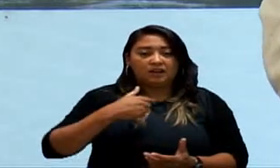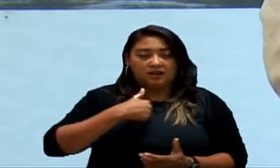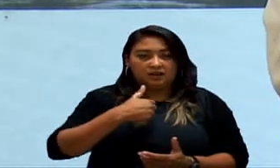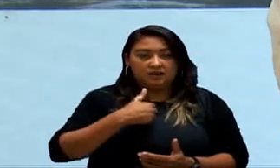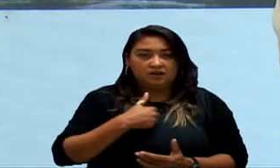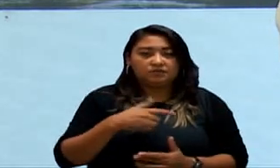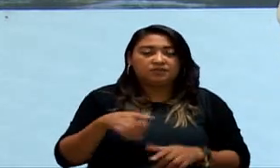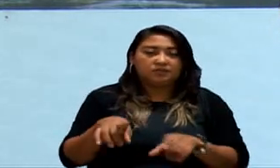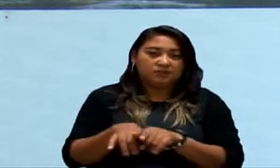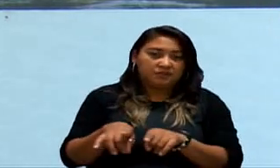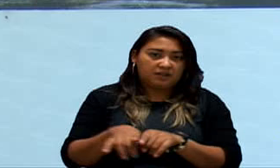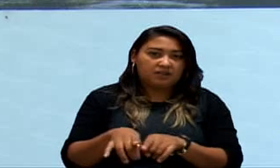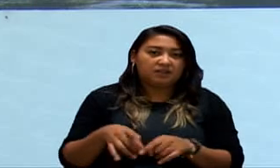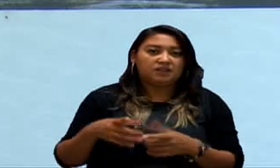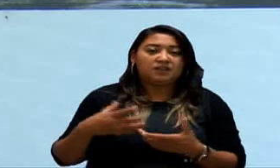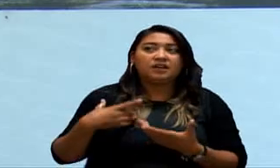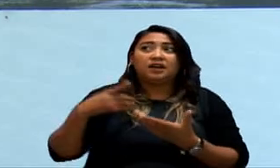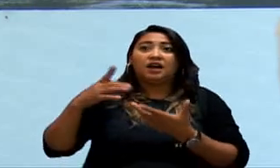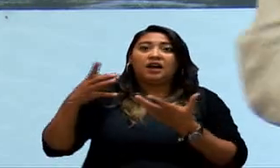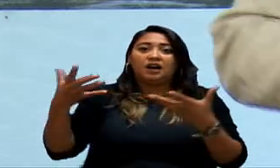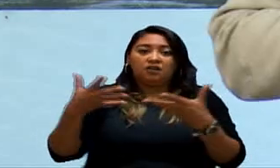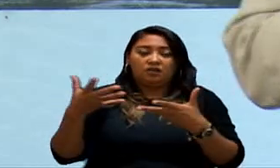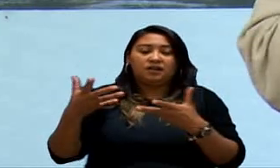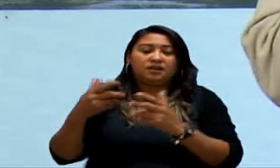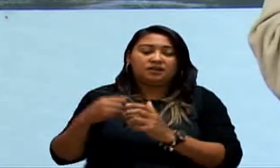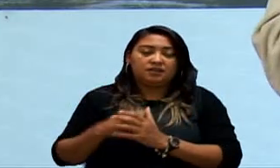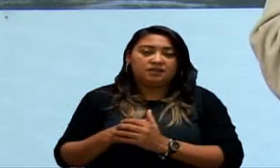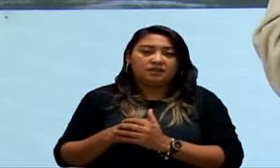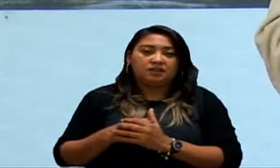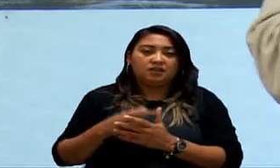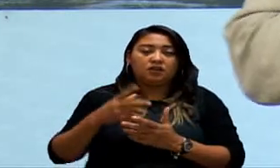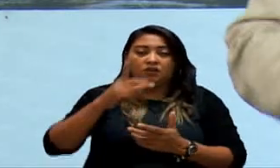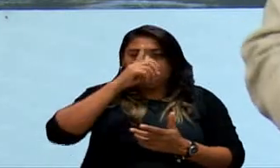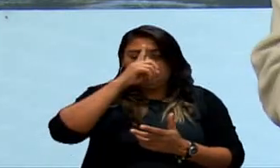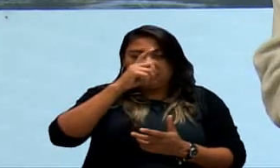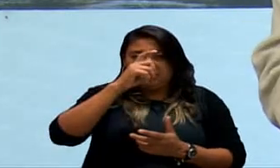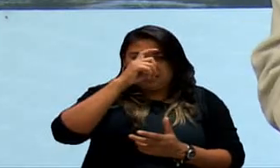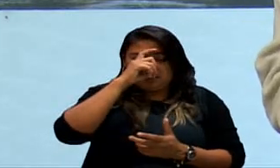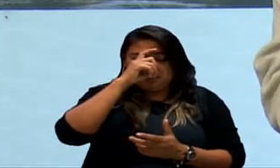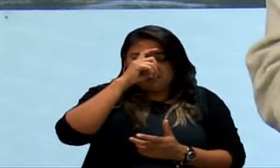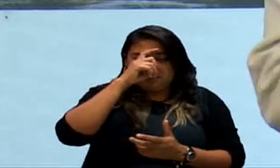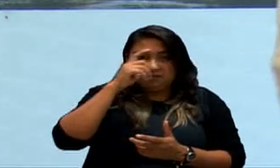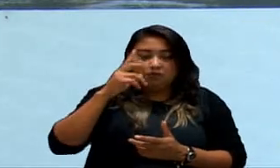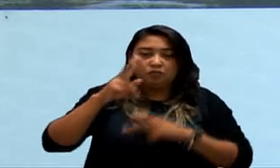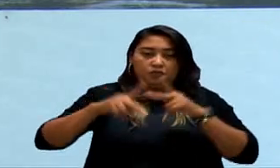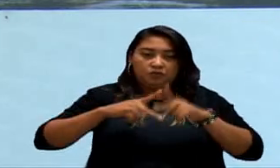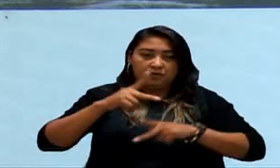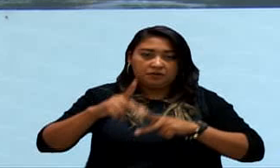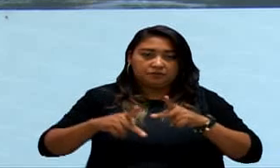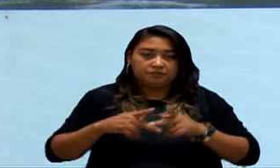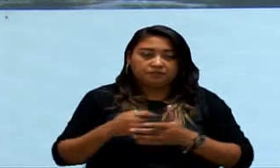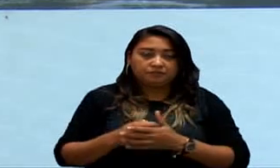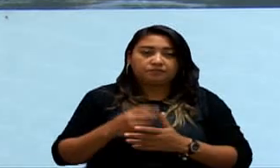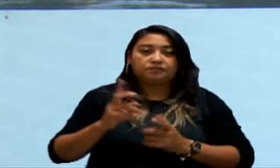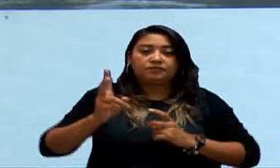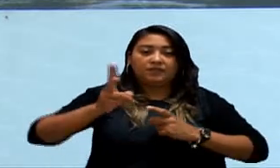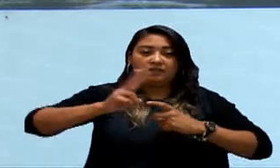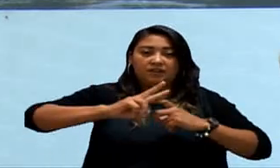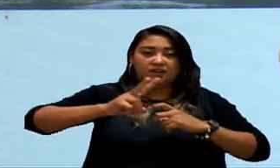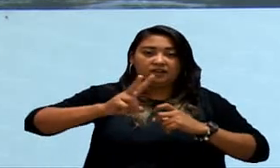Agora estamos aí com vias de fato do nosso hospital público